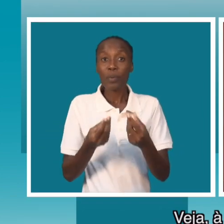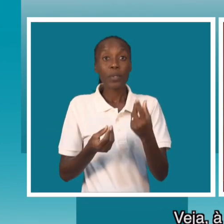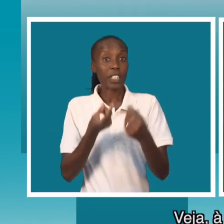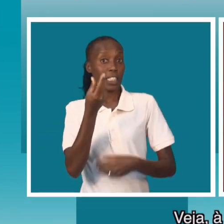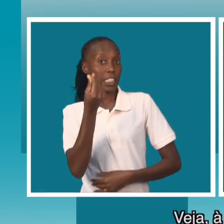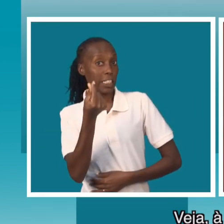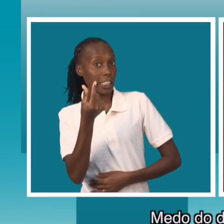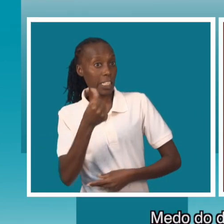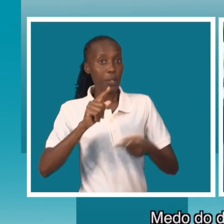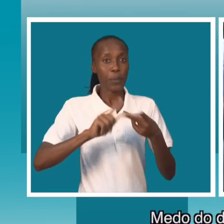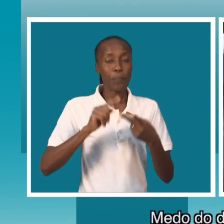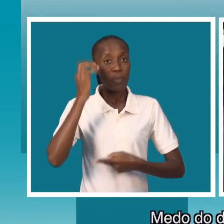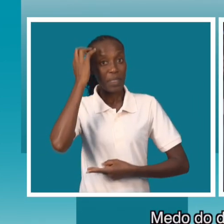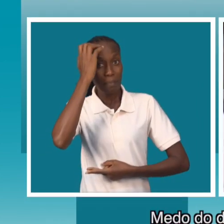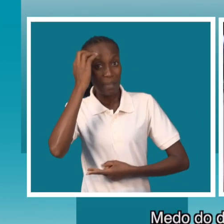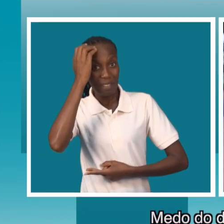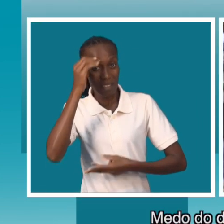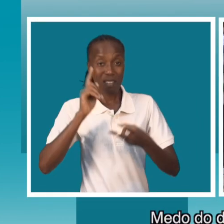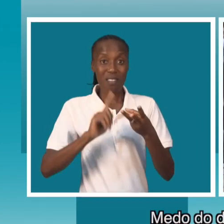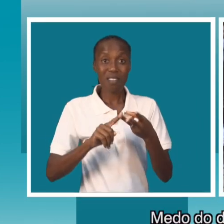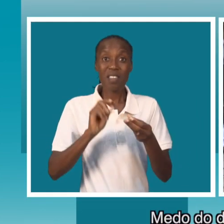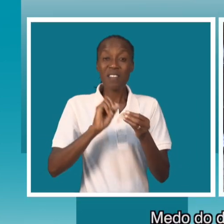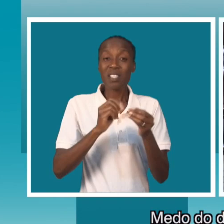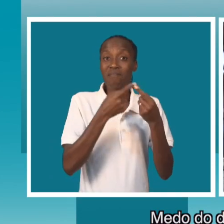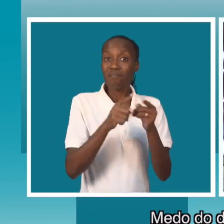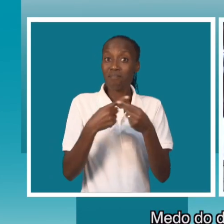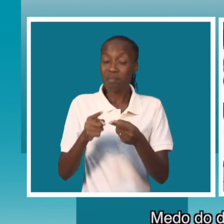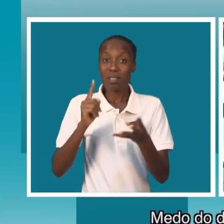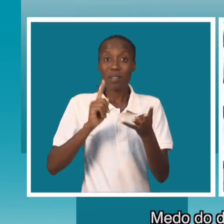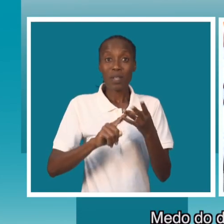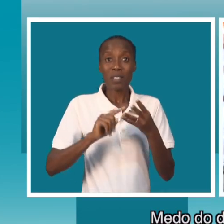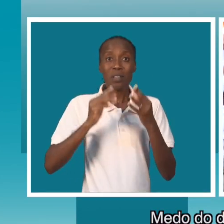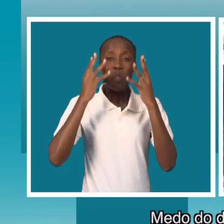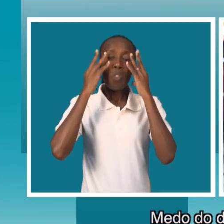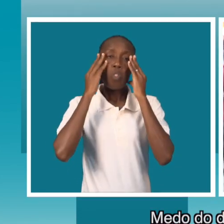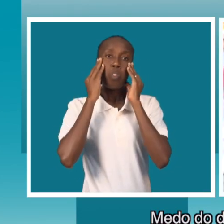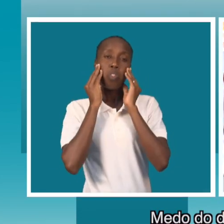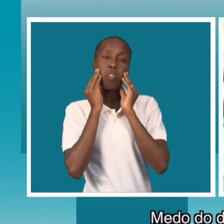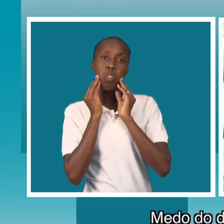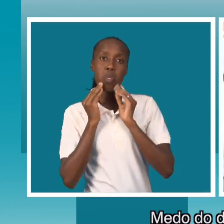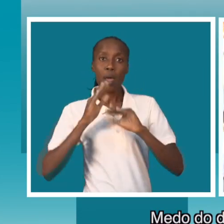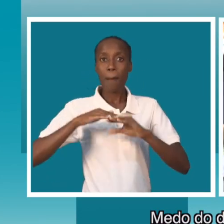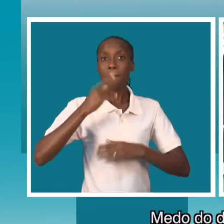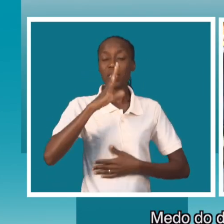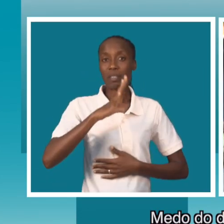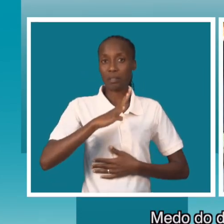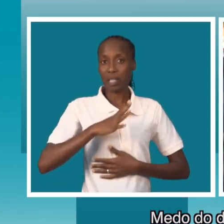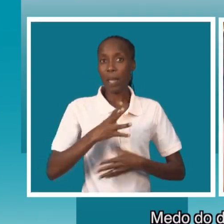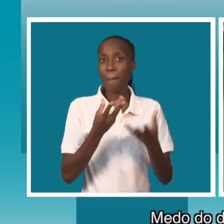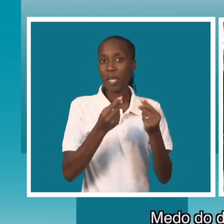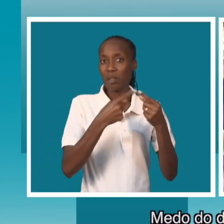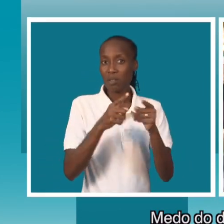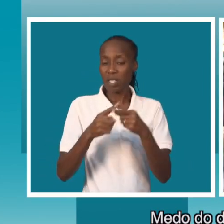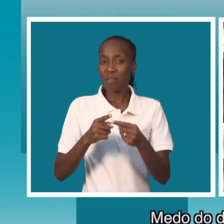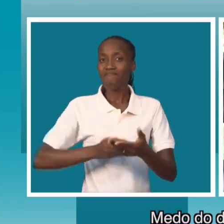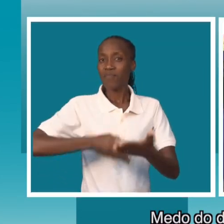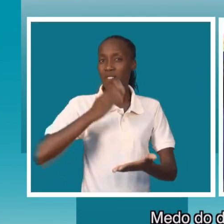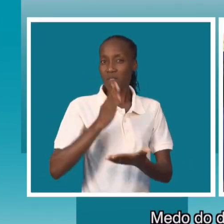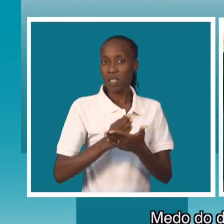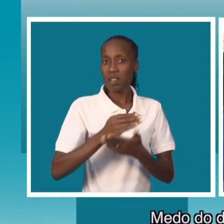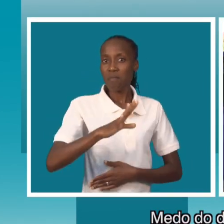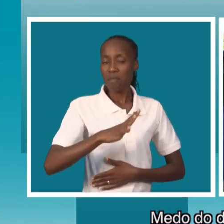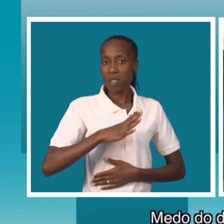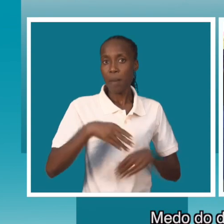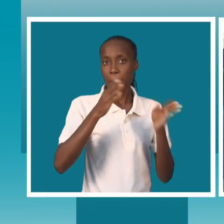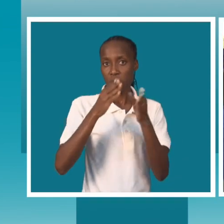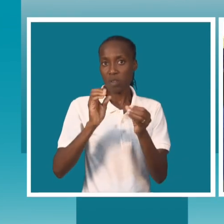fobias que existem. Medo de dinheiro, de pensar, do mar, de ter rugas e até o medo